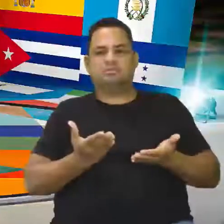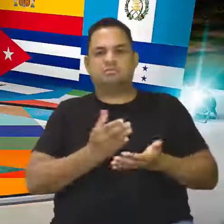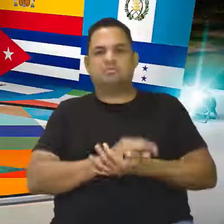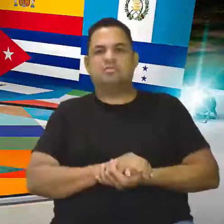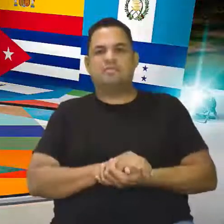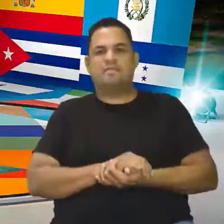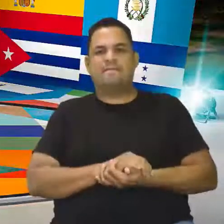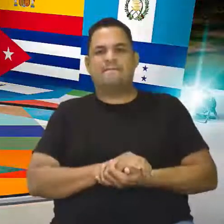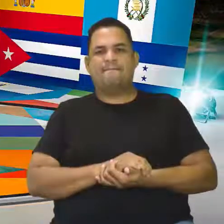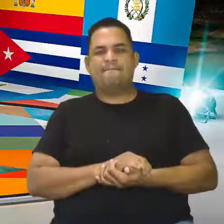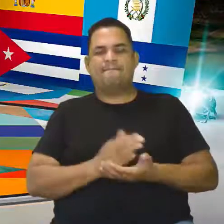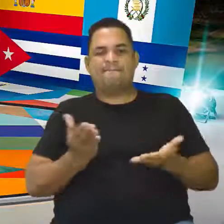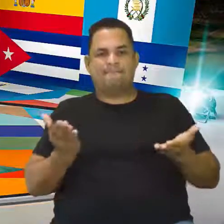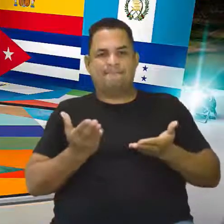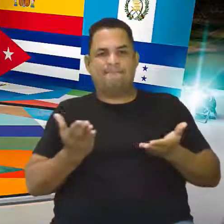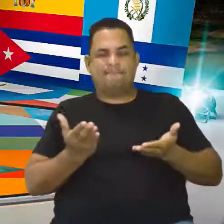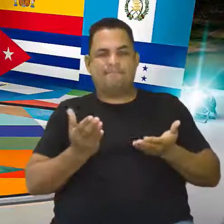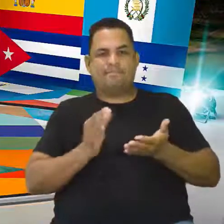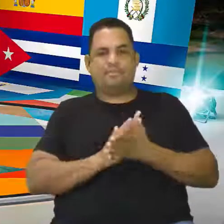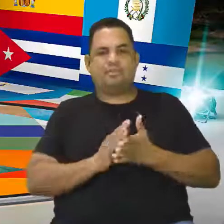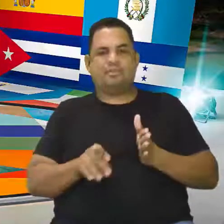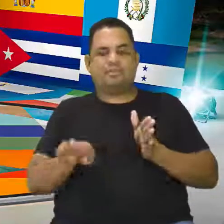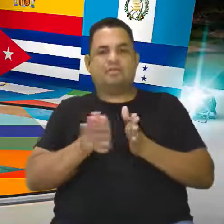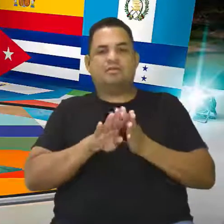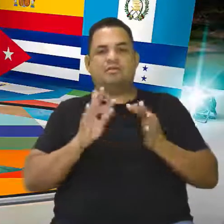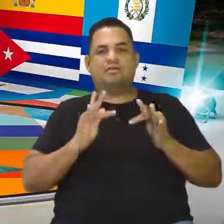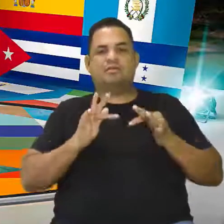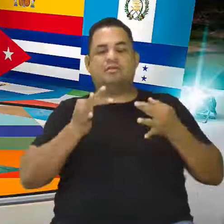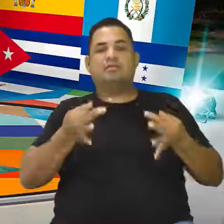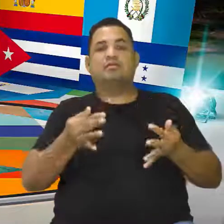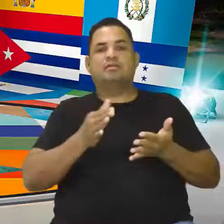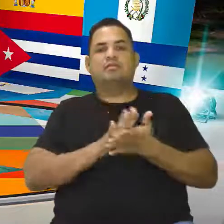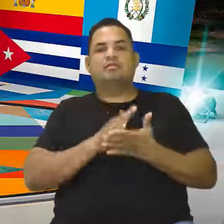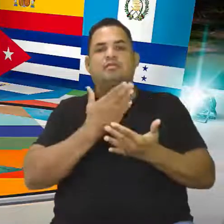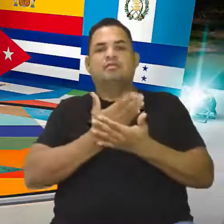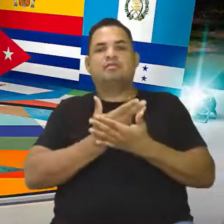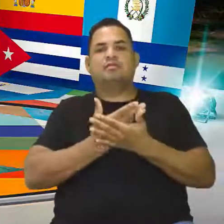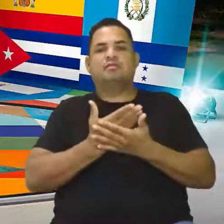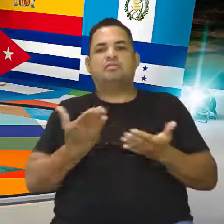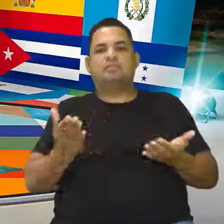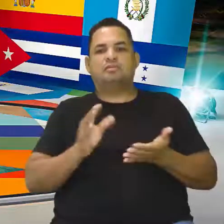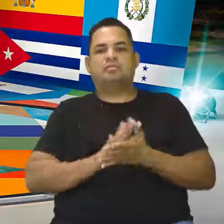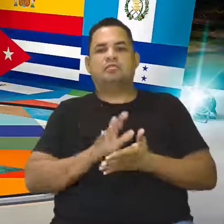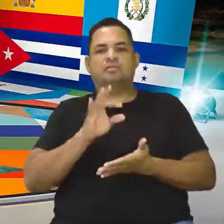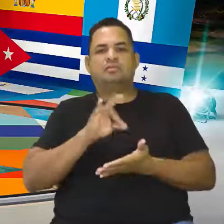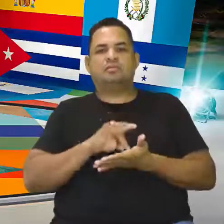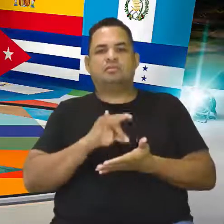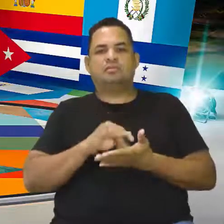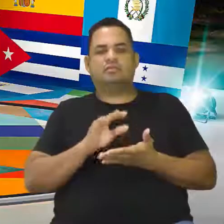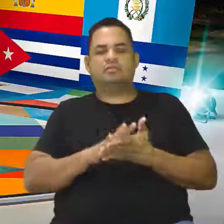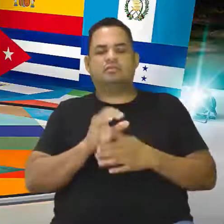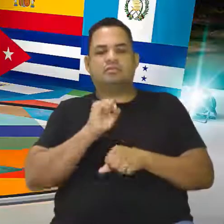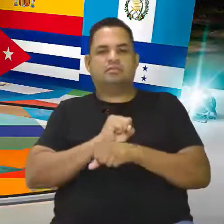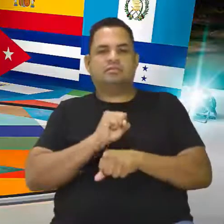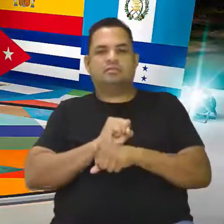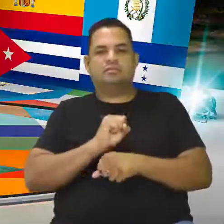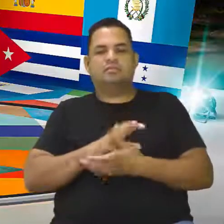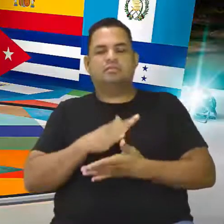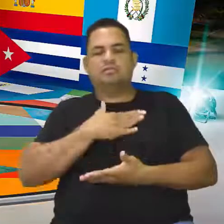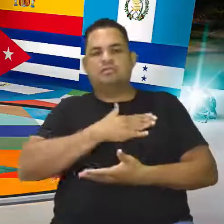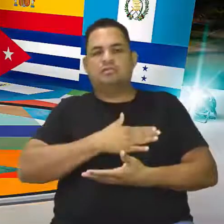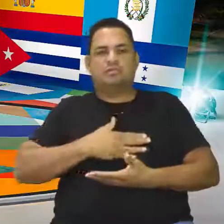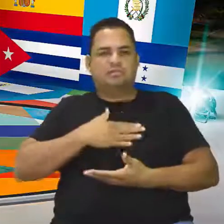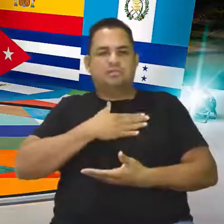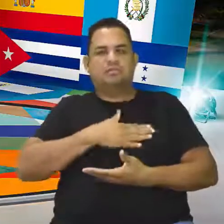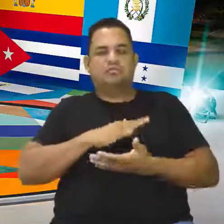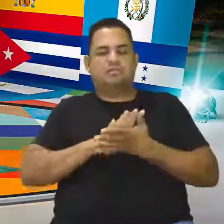amores. Agora, chegamos ao final de mais uma aula. É verdade. Nós esperamos que vocês tenham gostado, que